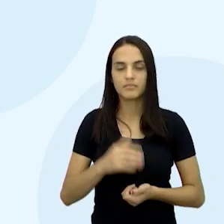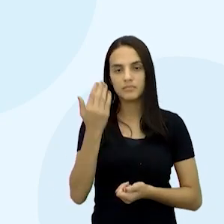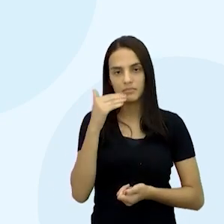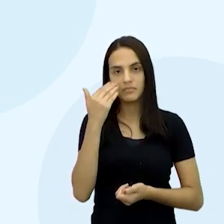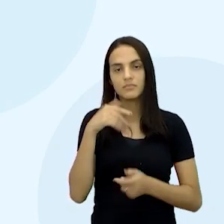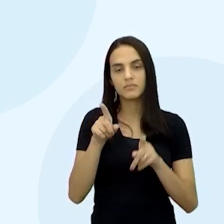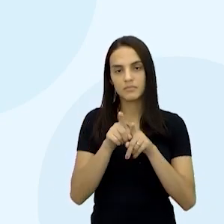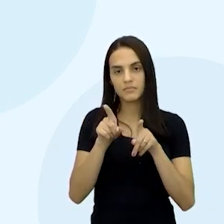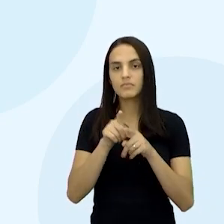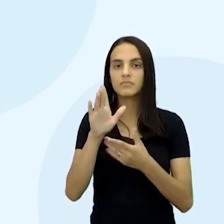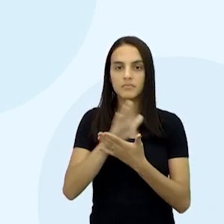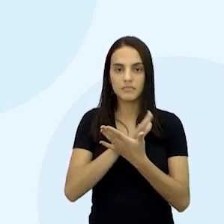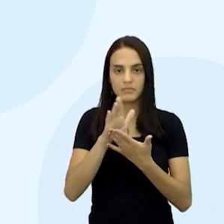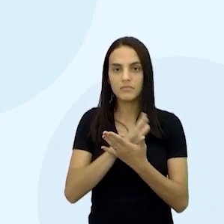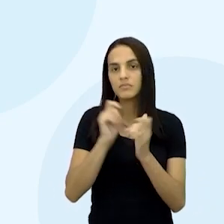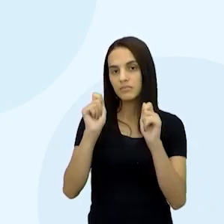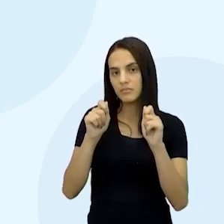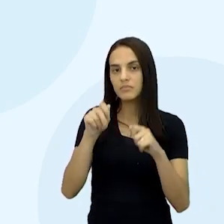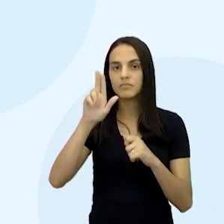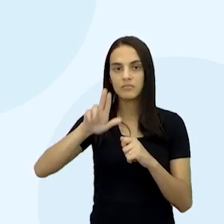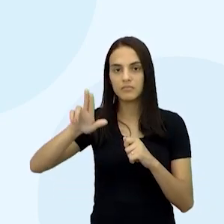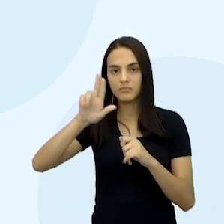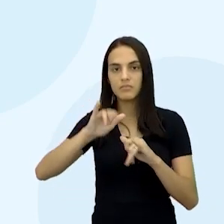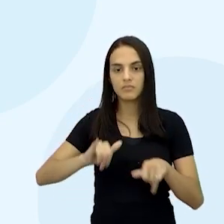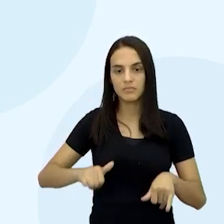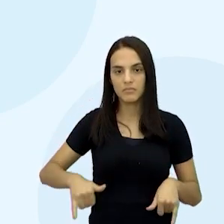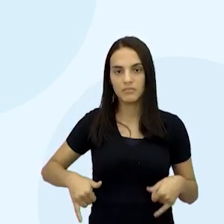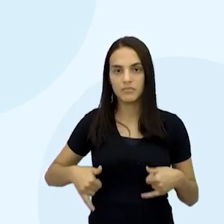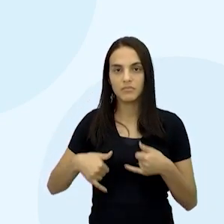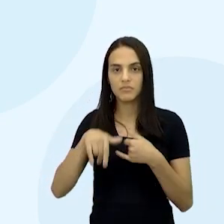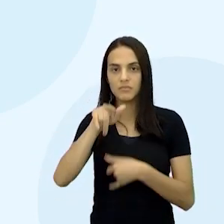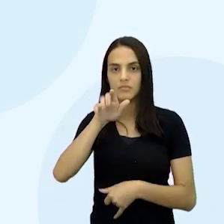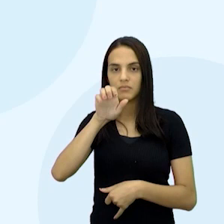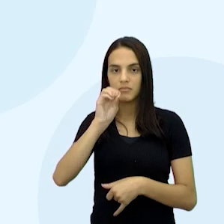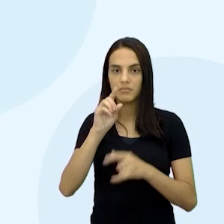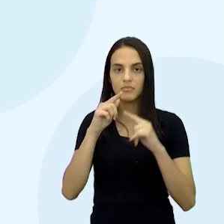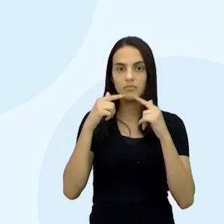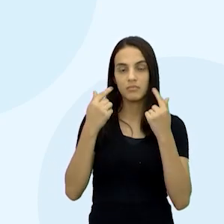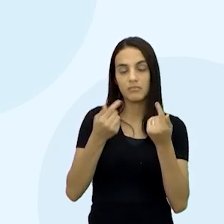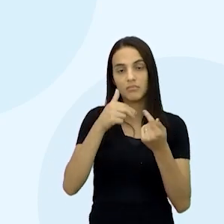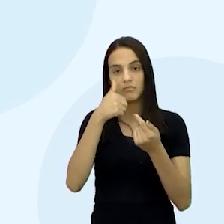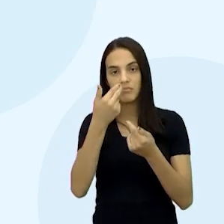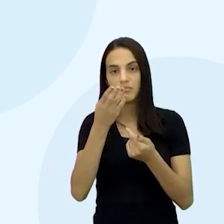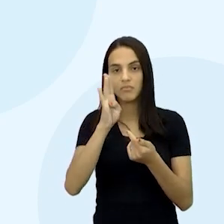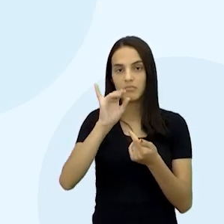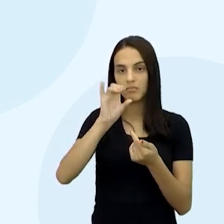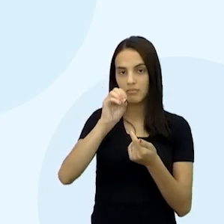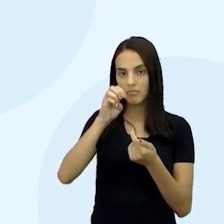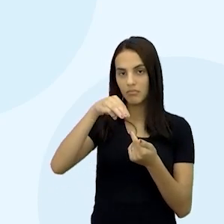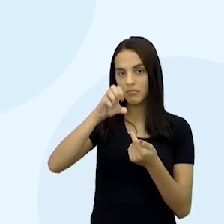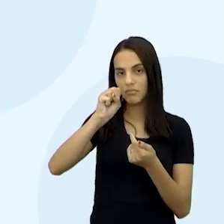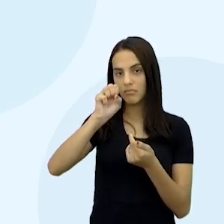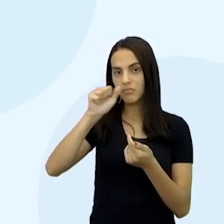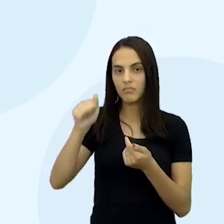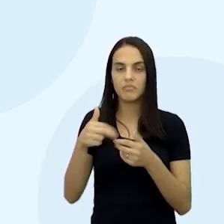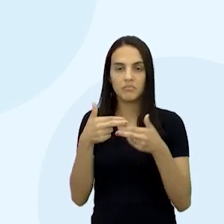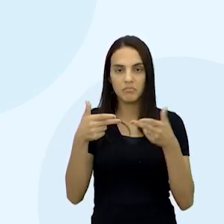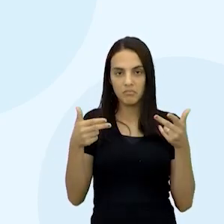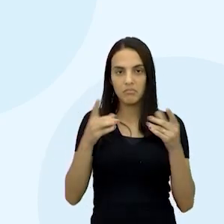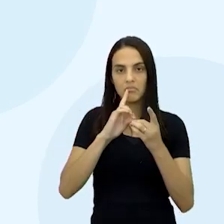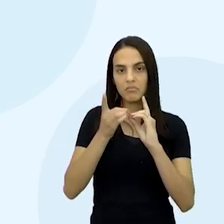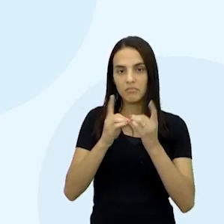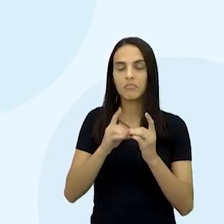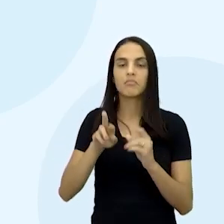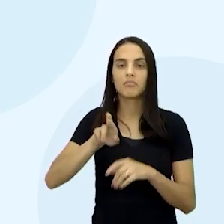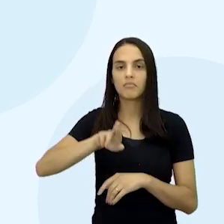também algumas formas de utilizar a energia geotérmica e biomassa, as dinâmicas responsáveis pela